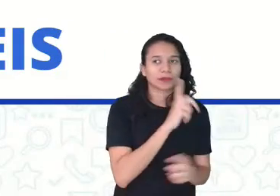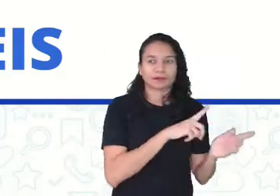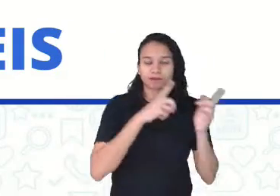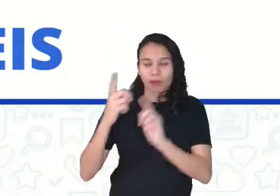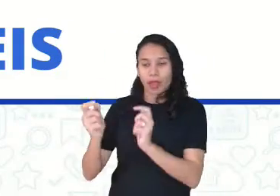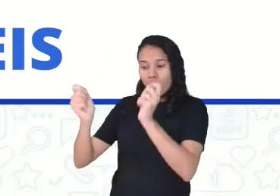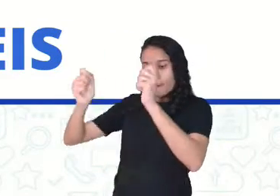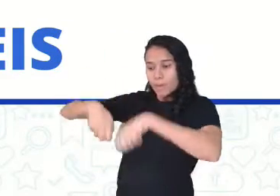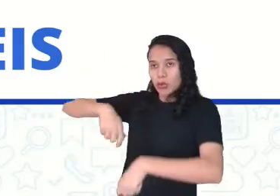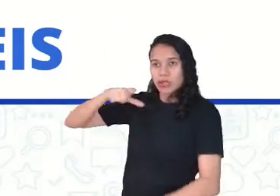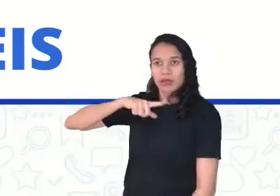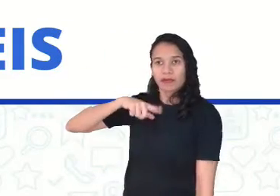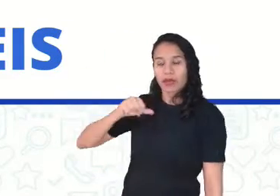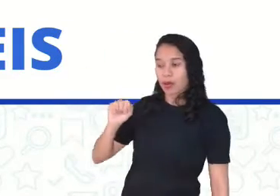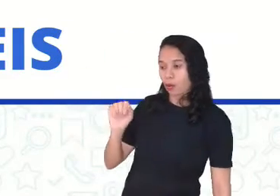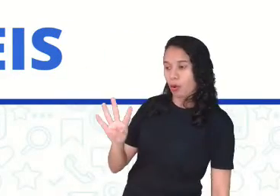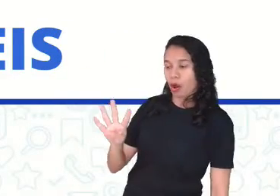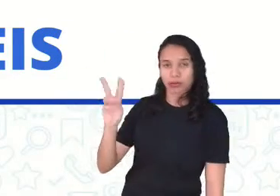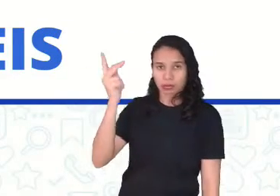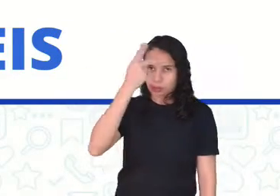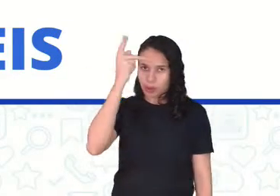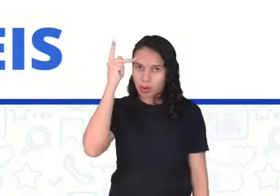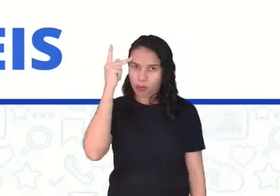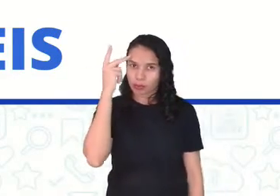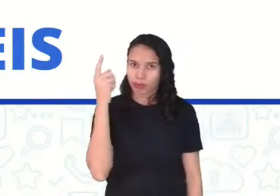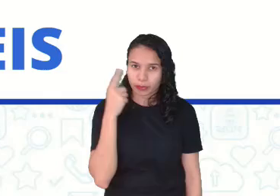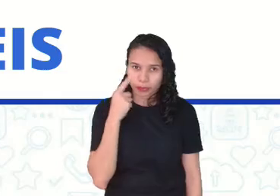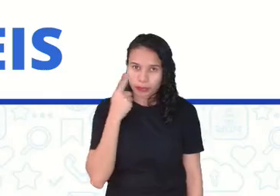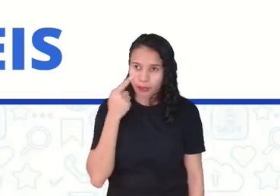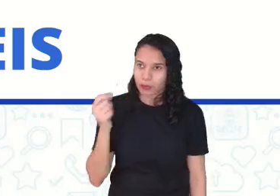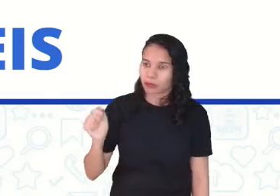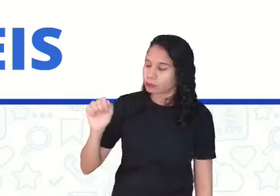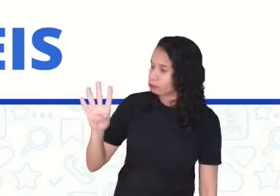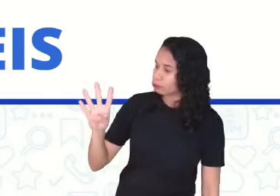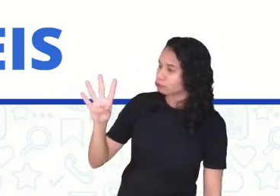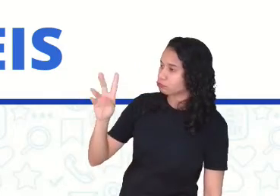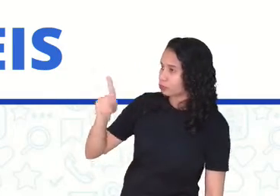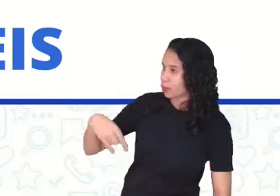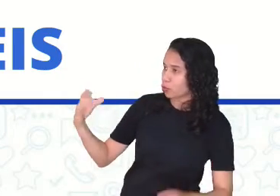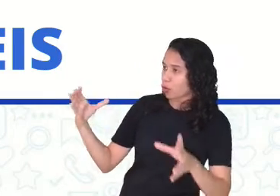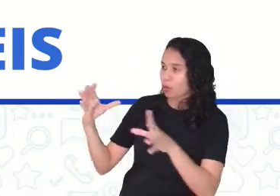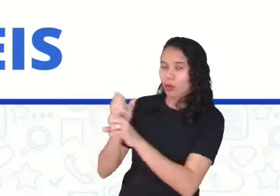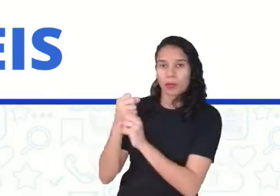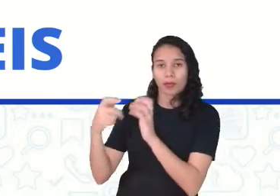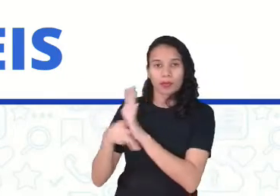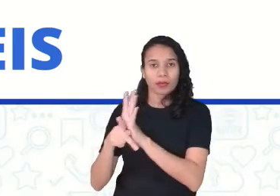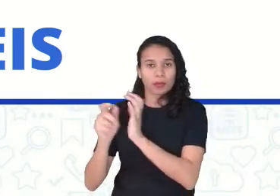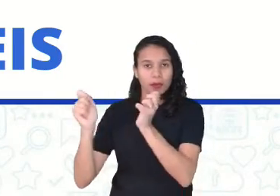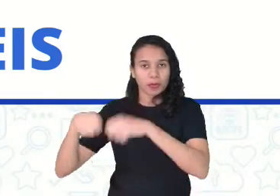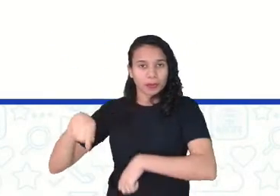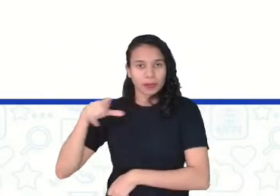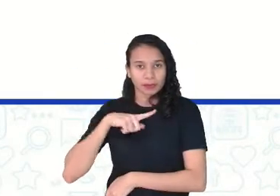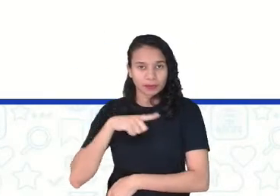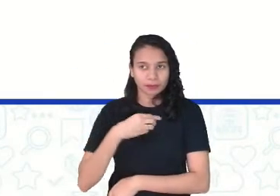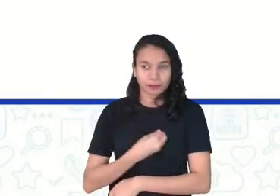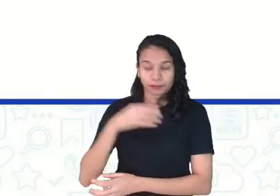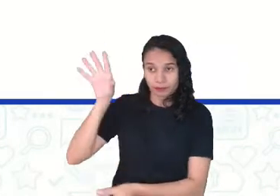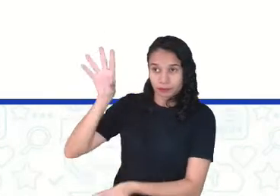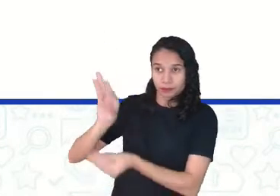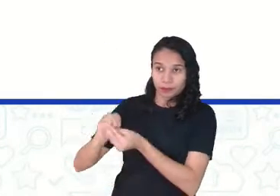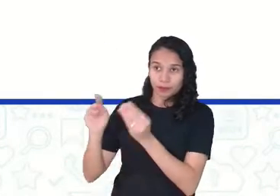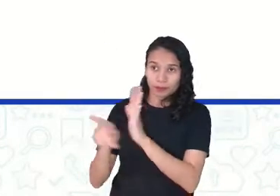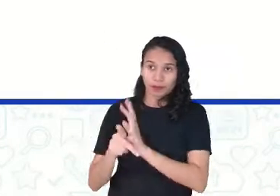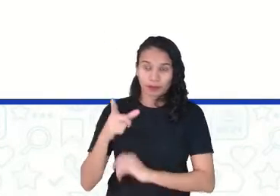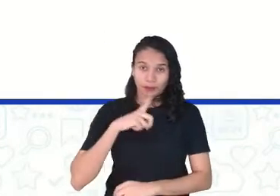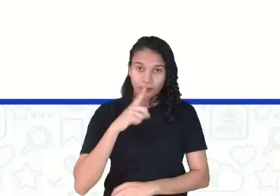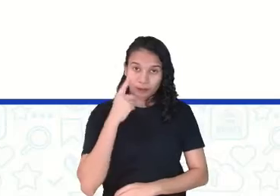tenho 4 pessoas aí. 4, observe aí. 4 pessoas é o total de possibilidades que está bem resumidinho para cada